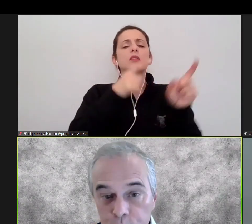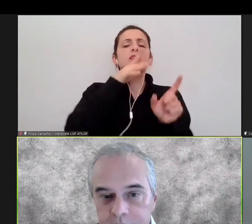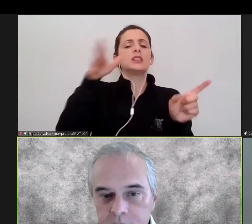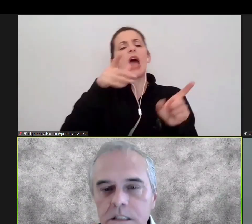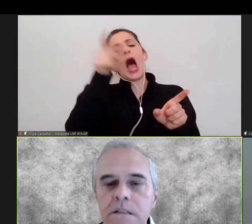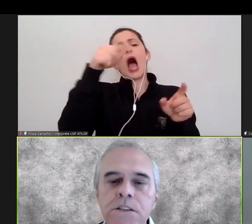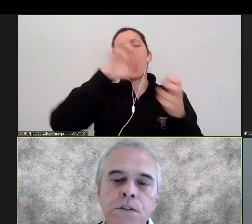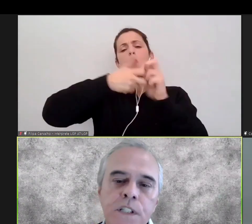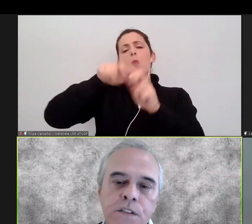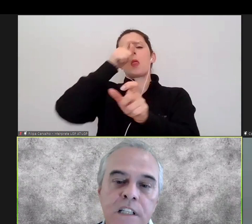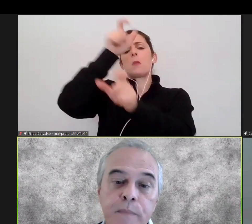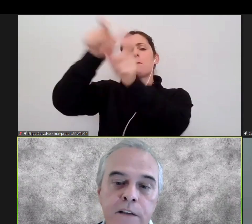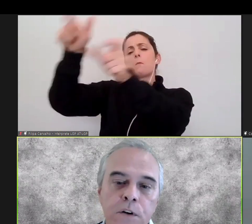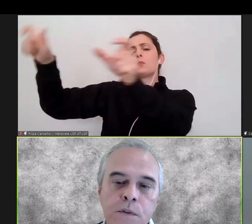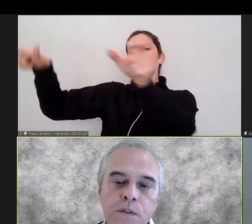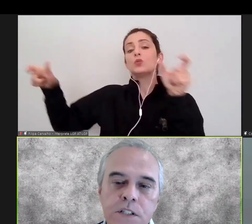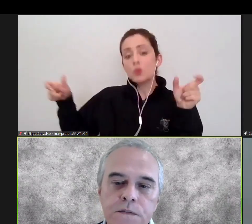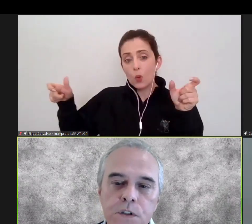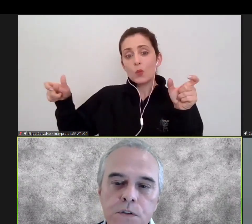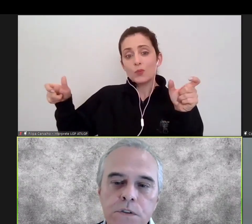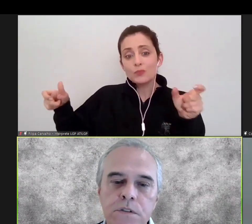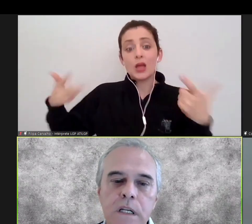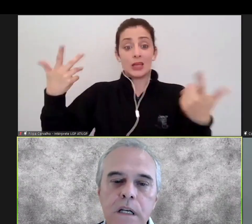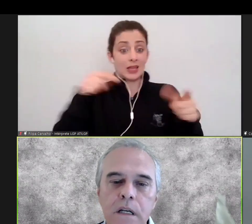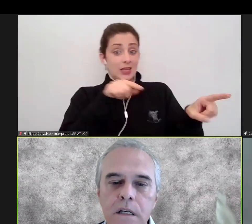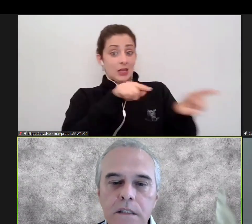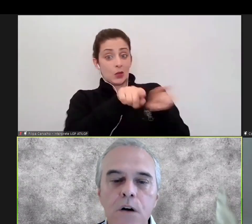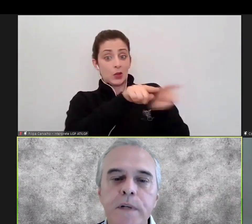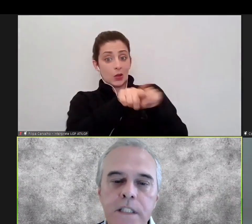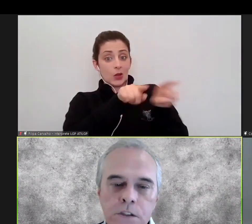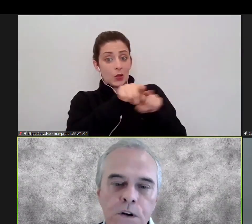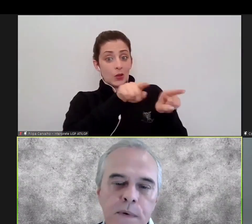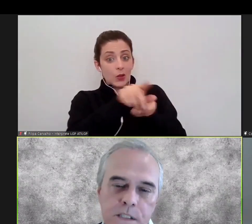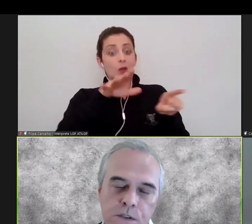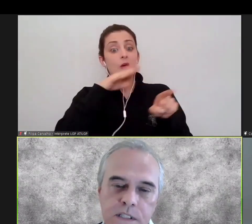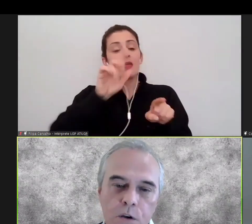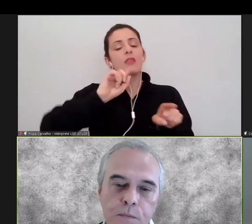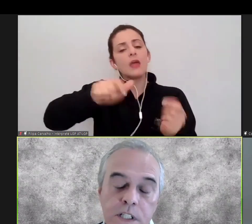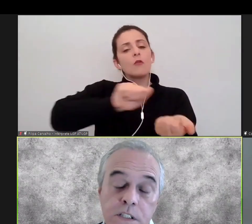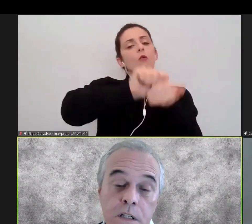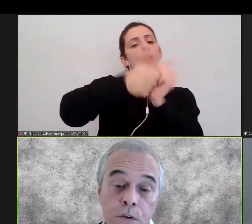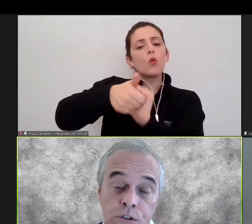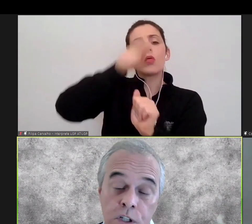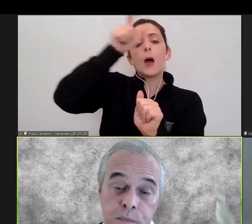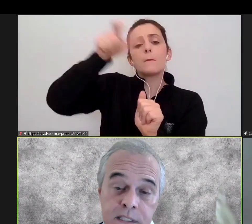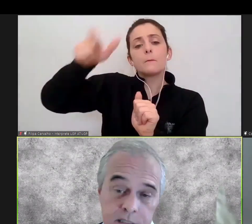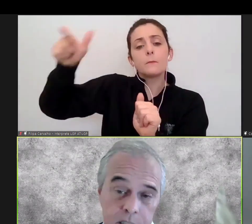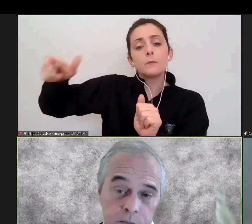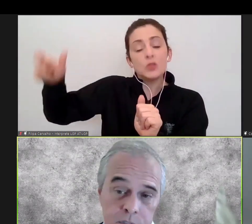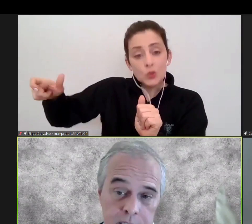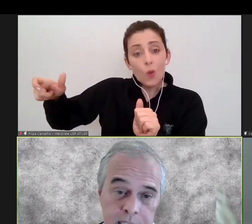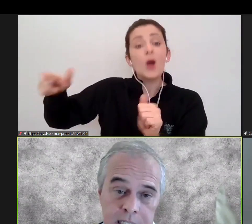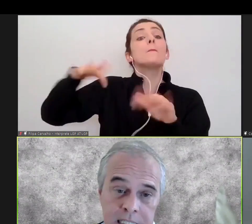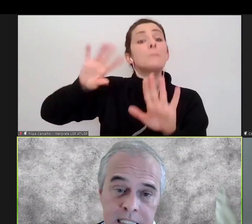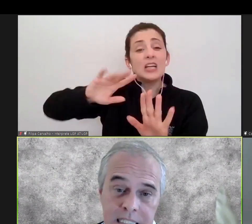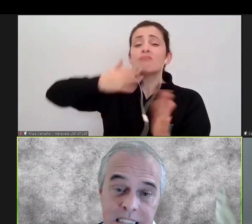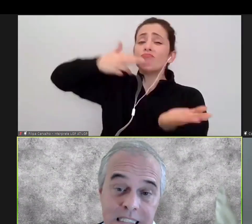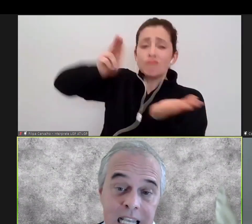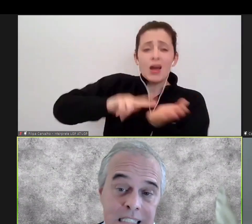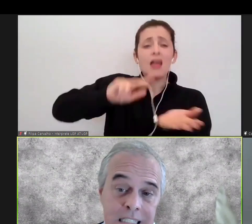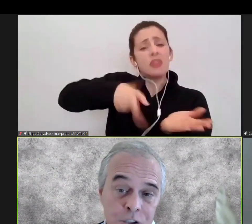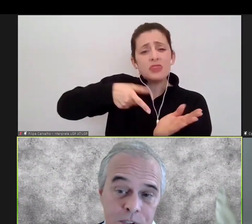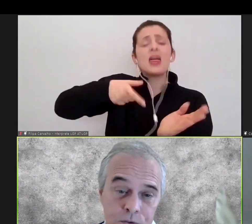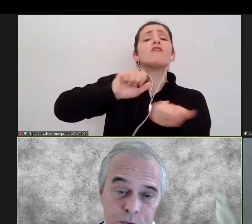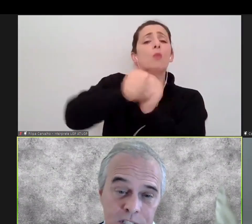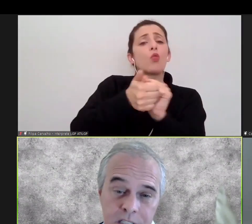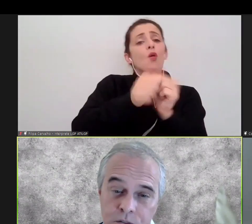intervenções políticas elas estão direcionadas para a reforma dos indivíduos e não para a transformação social e política que todos nós precisamos. Eles